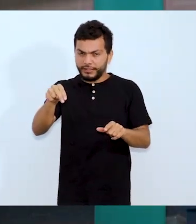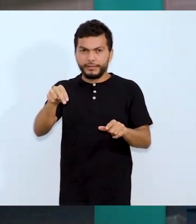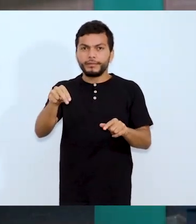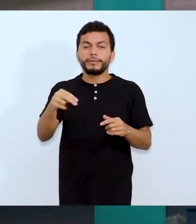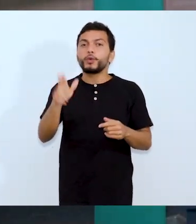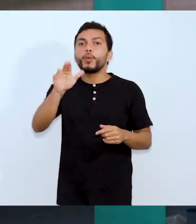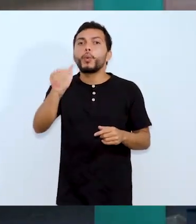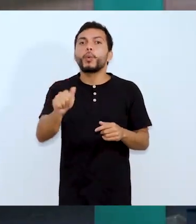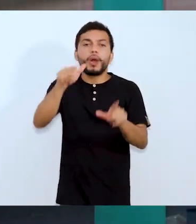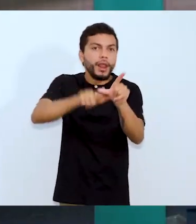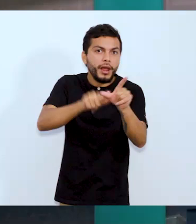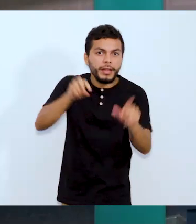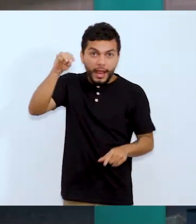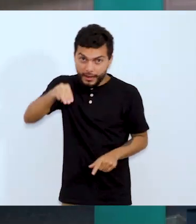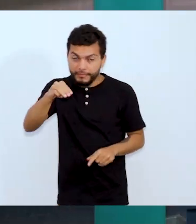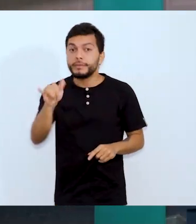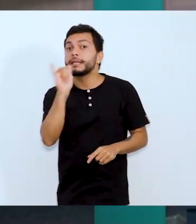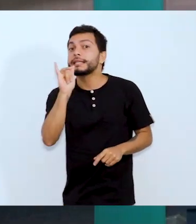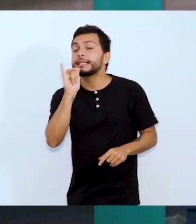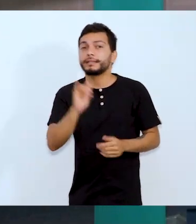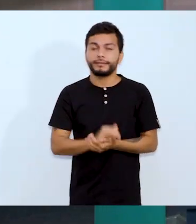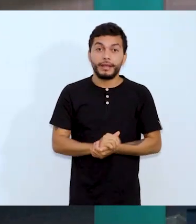N, como, por exemplo, a palavra